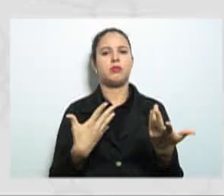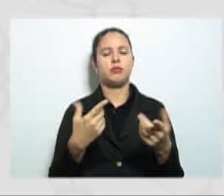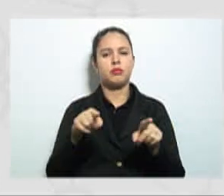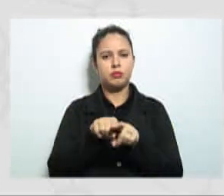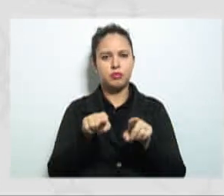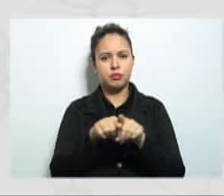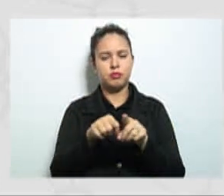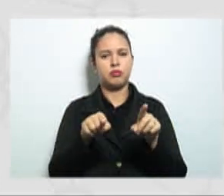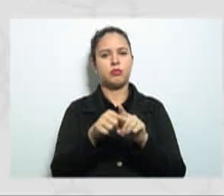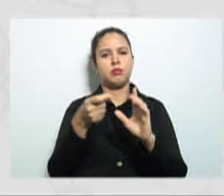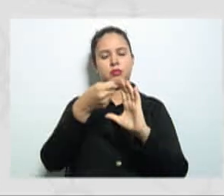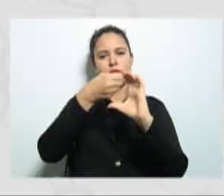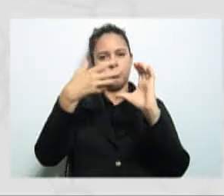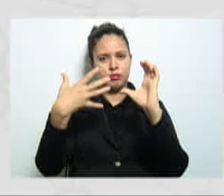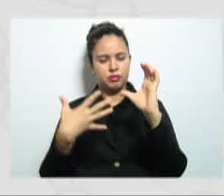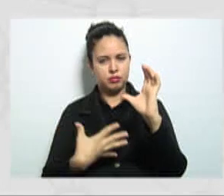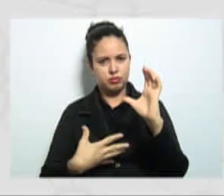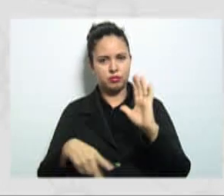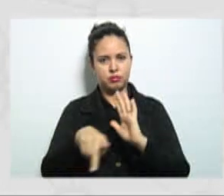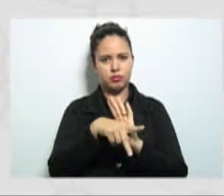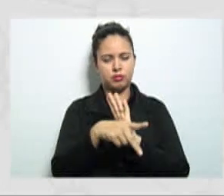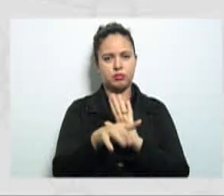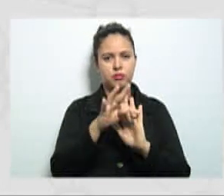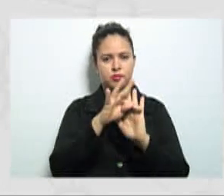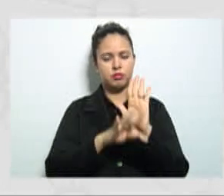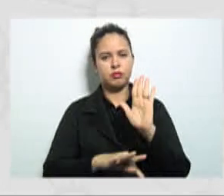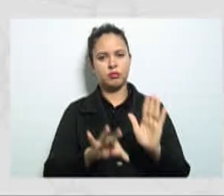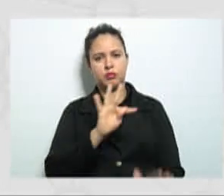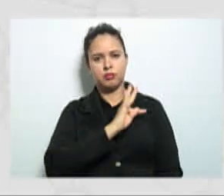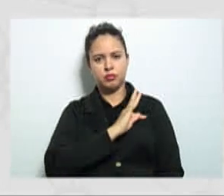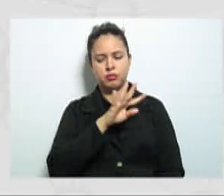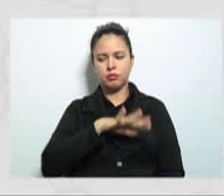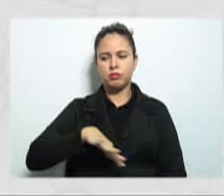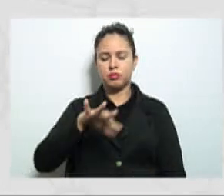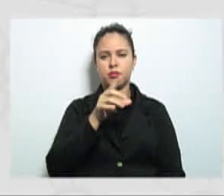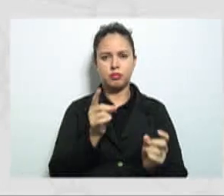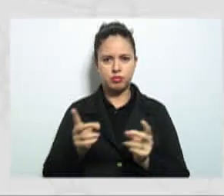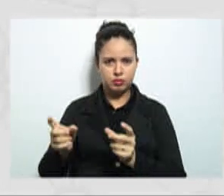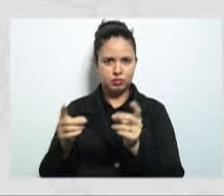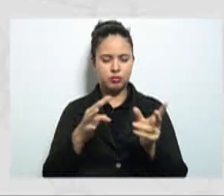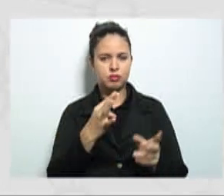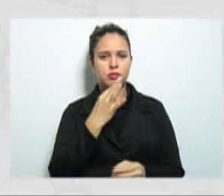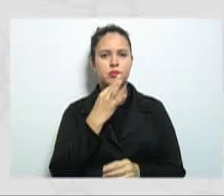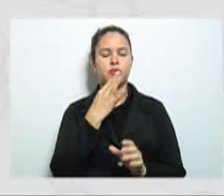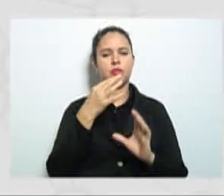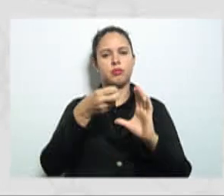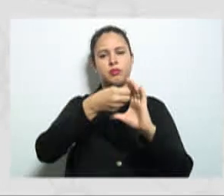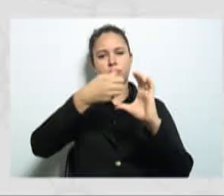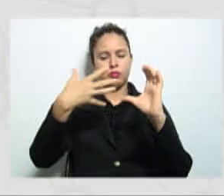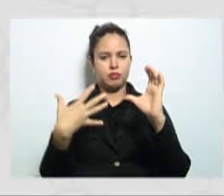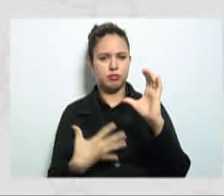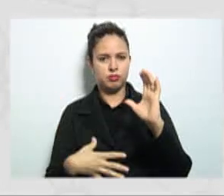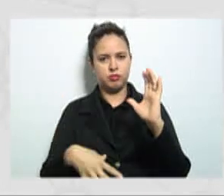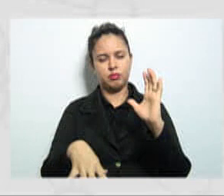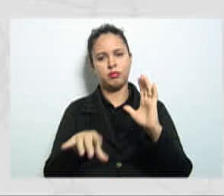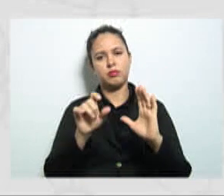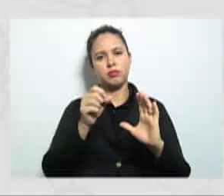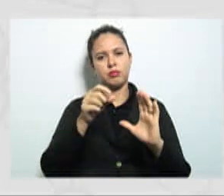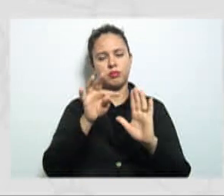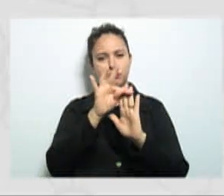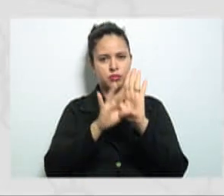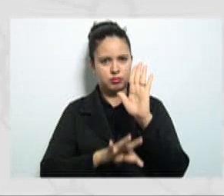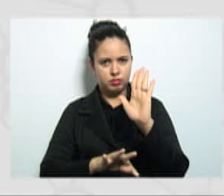as características e funções dos textos técnicos e comerciais, conhecer as características dos textos